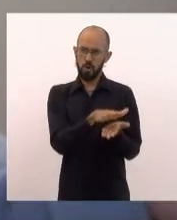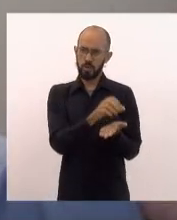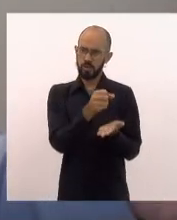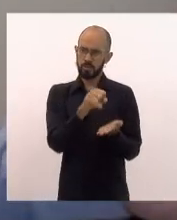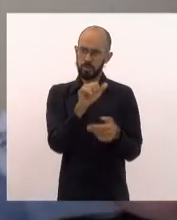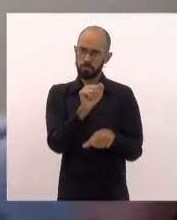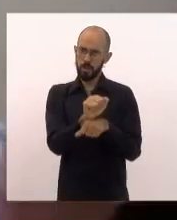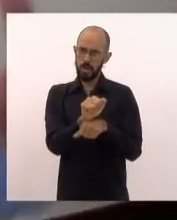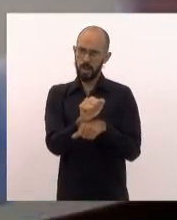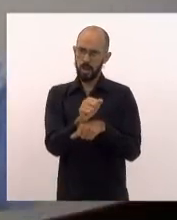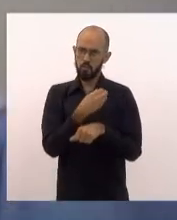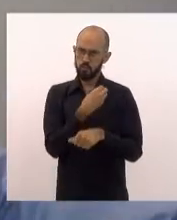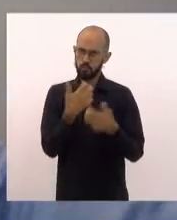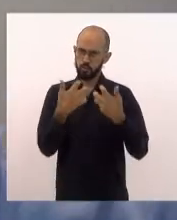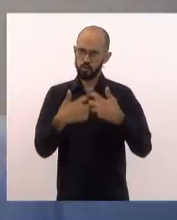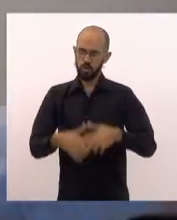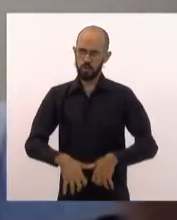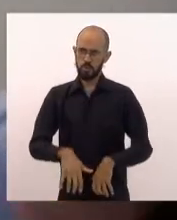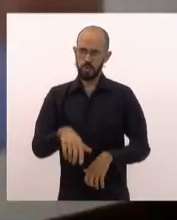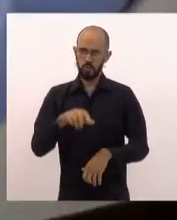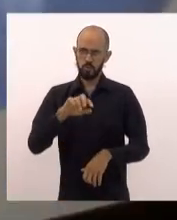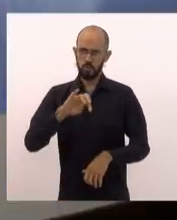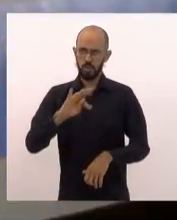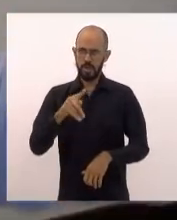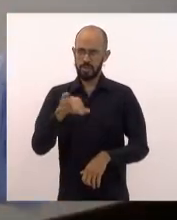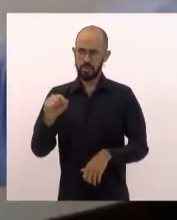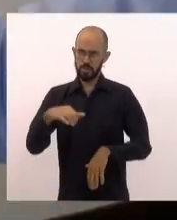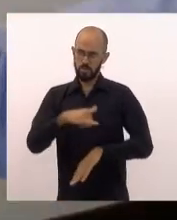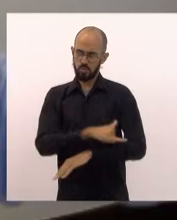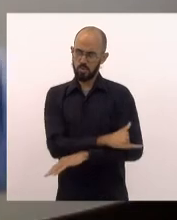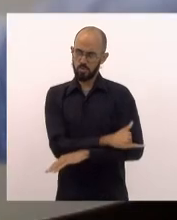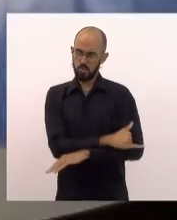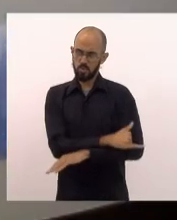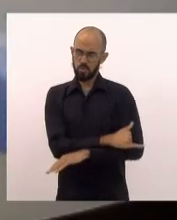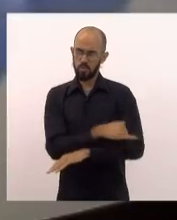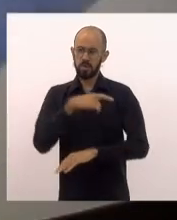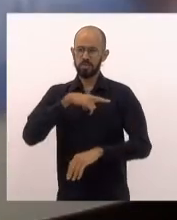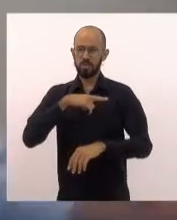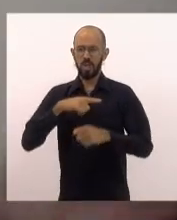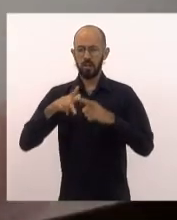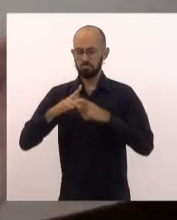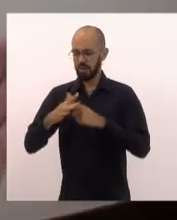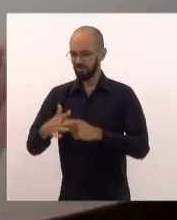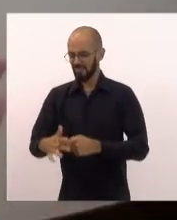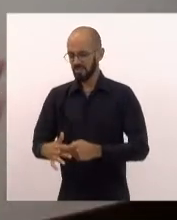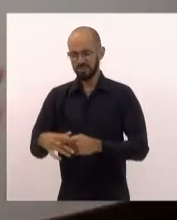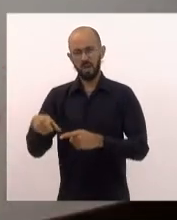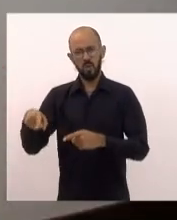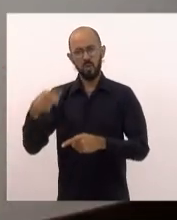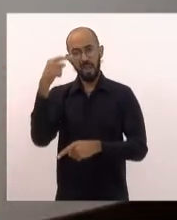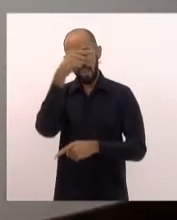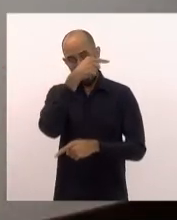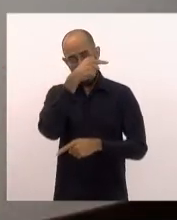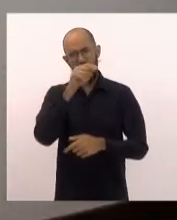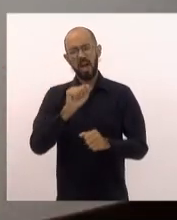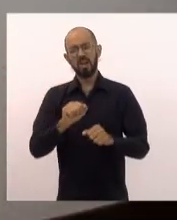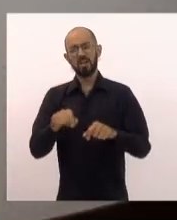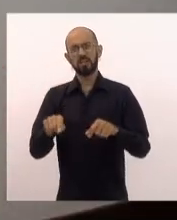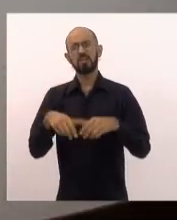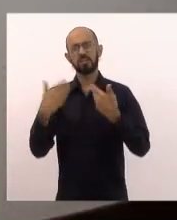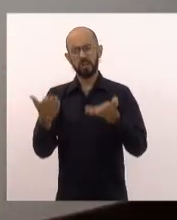aeroporto de passageiros, é aeroporto de carga, é onde se faz o essencial da manutenção de aeronaves do Rio de Janeiro. Pois muito